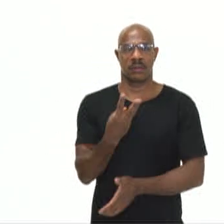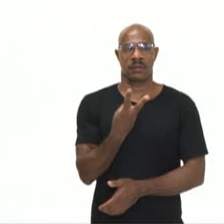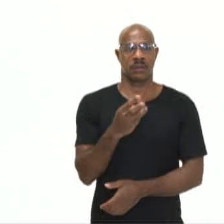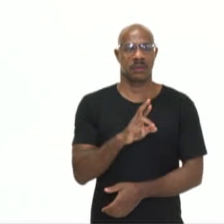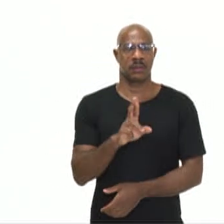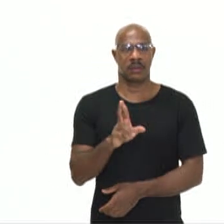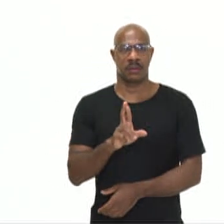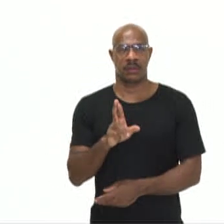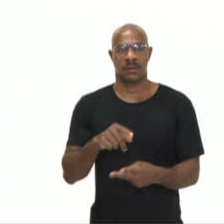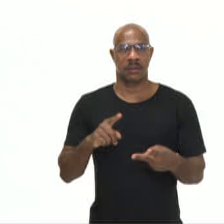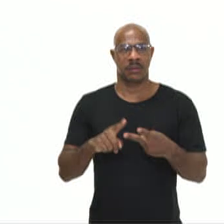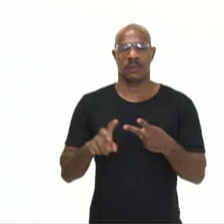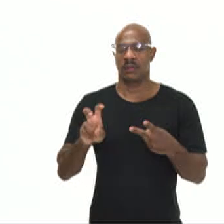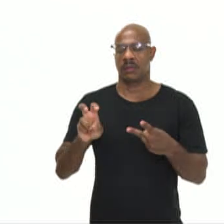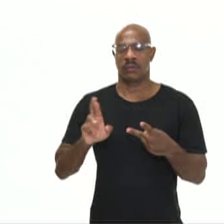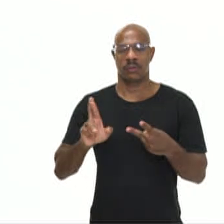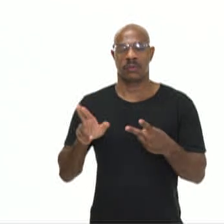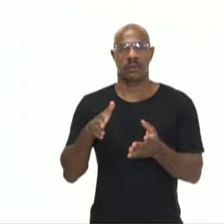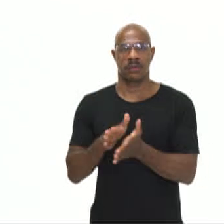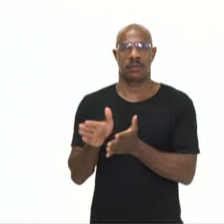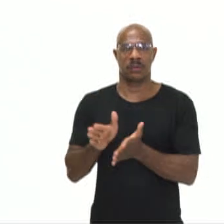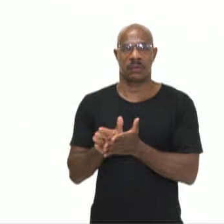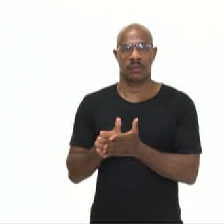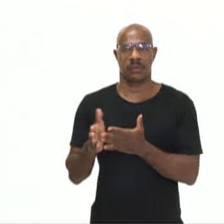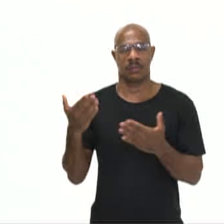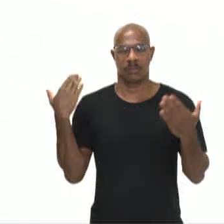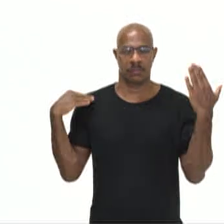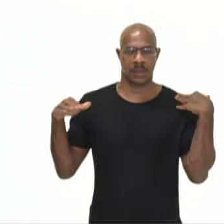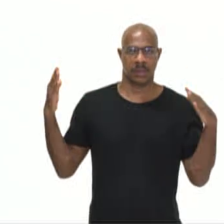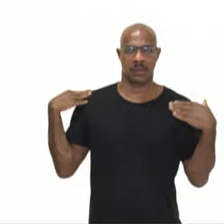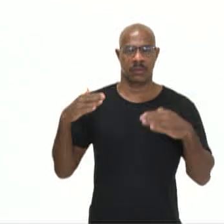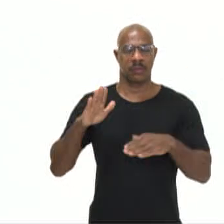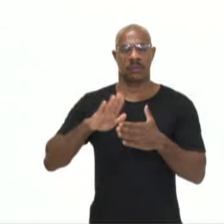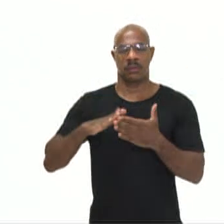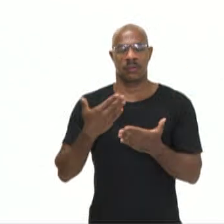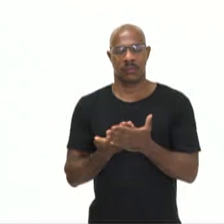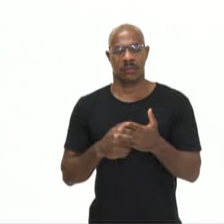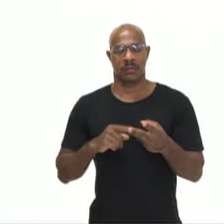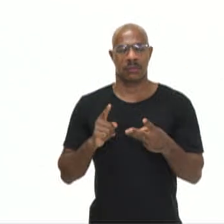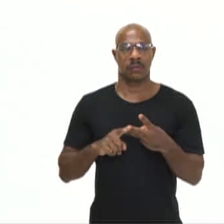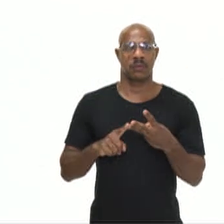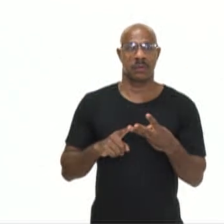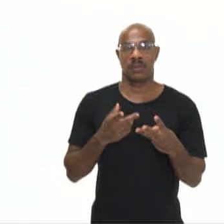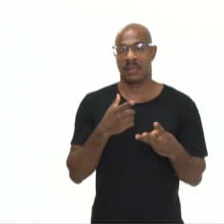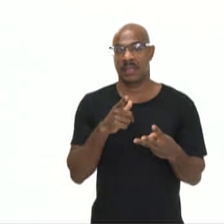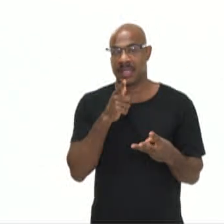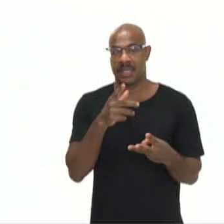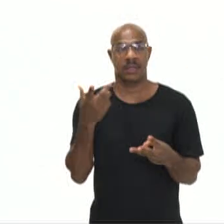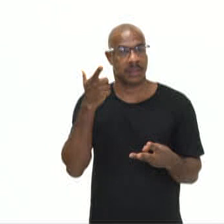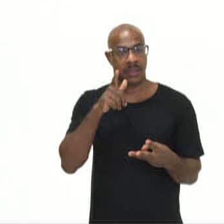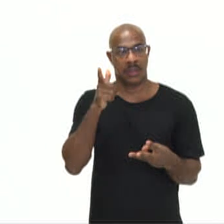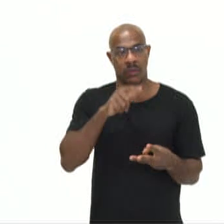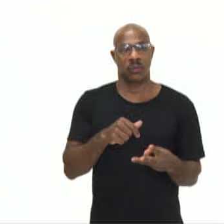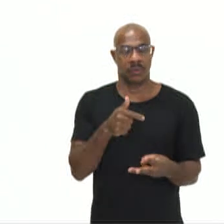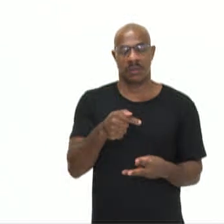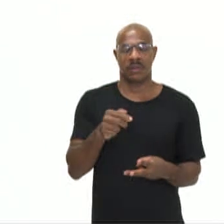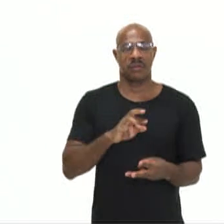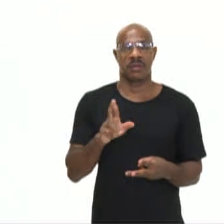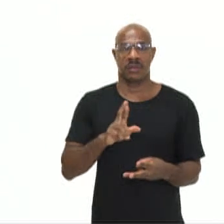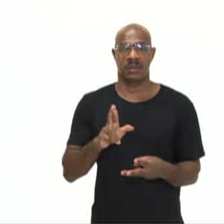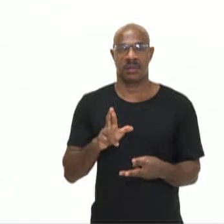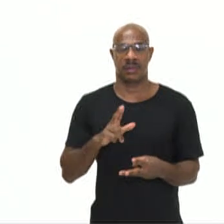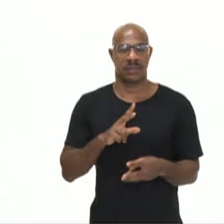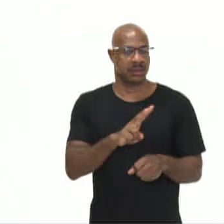de um gibi e R$ 5 na excursão da escola. Ainda bem que recebeu R$ 7 que